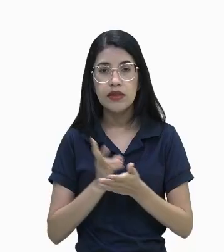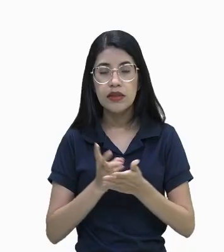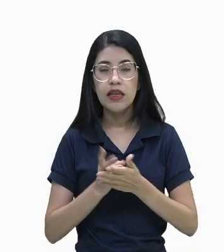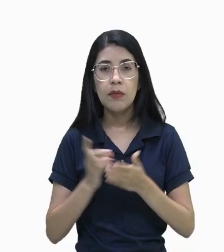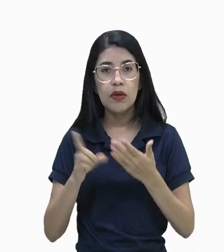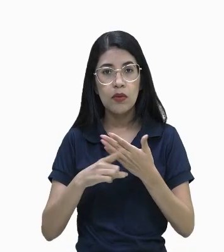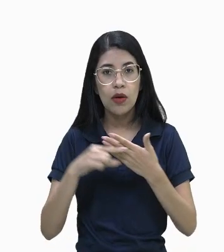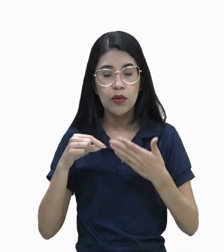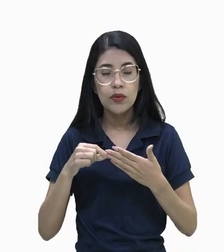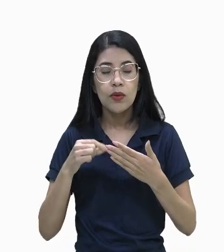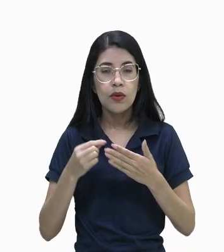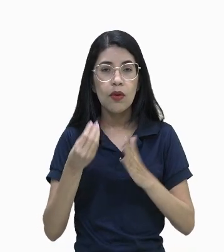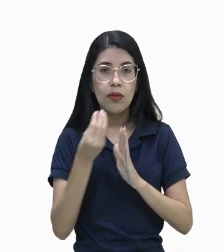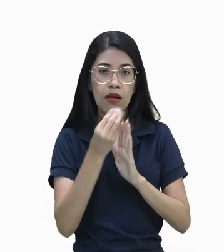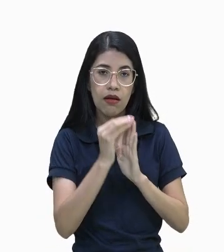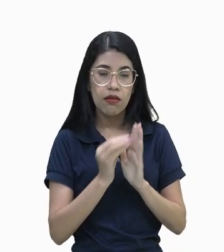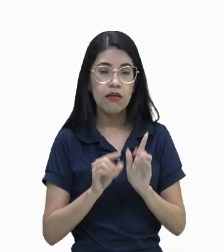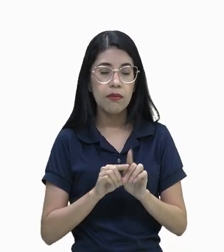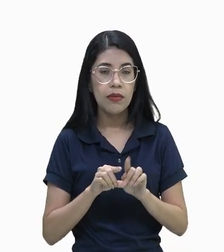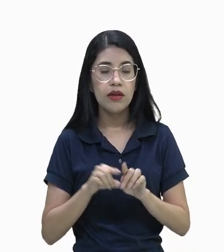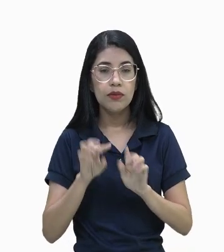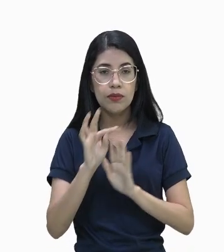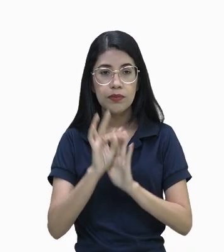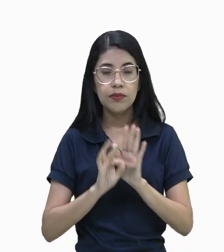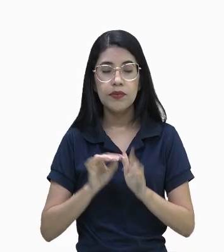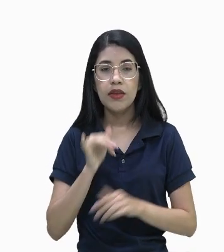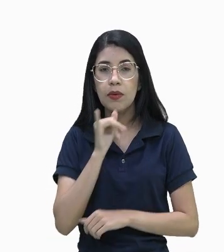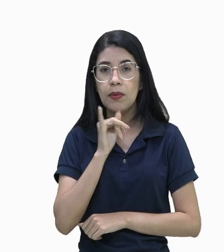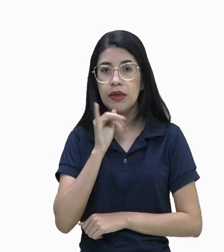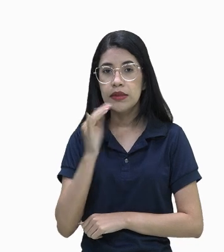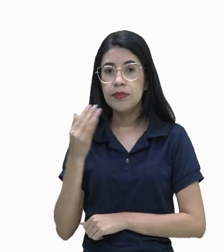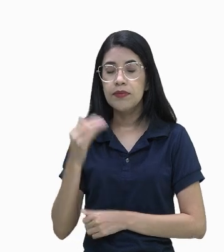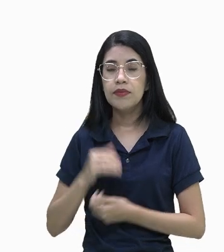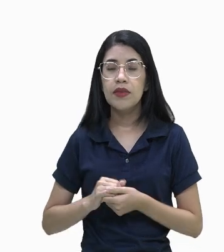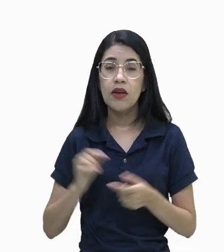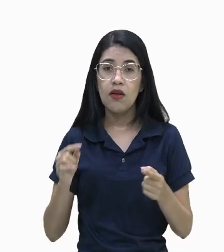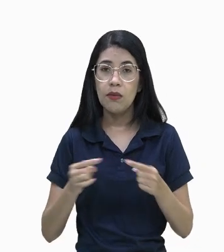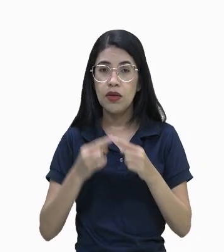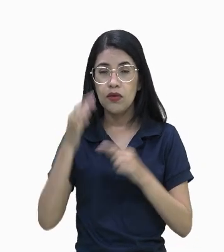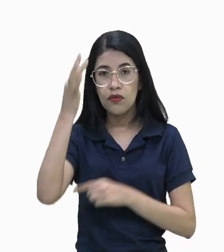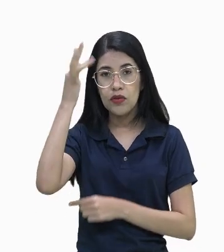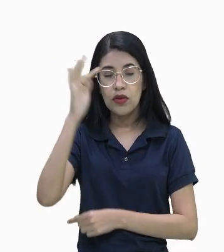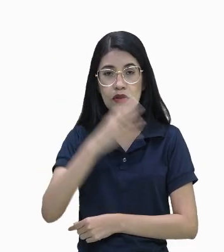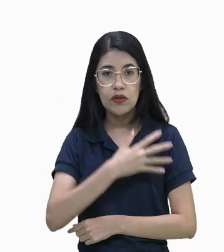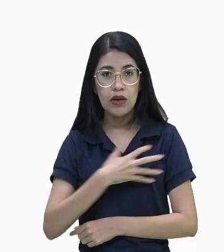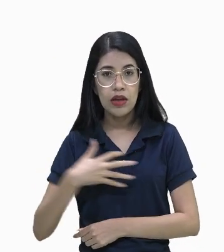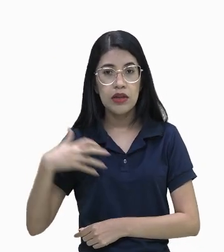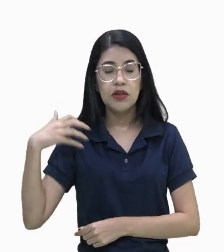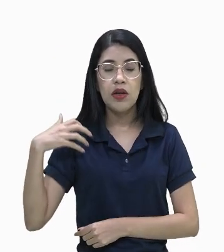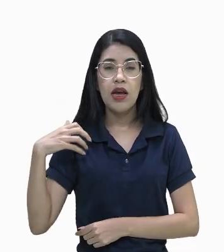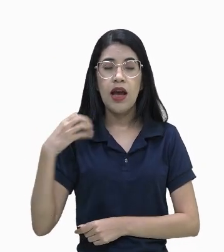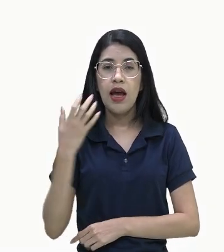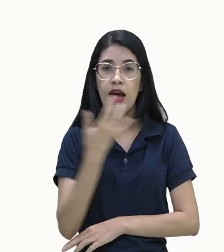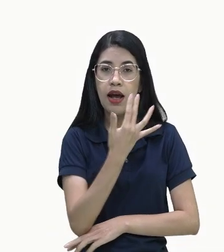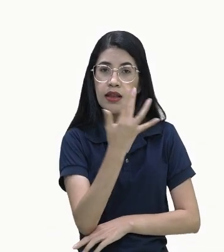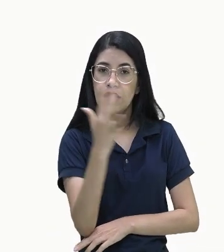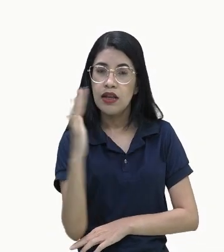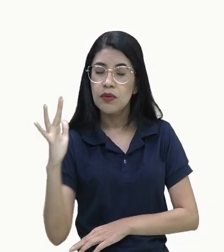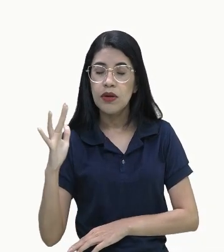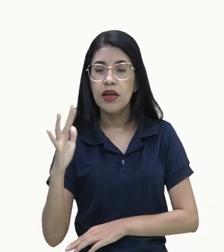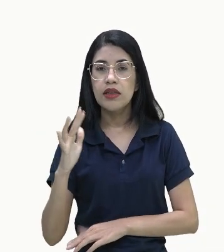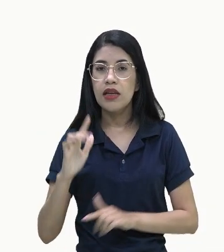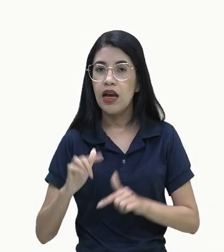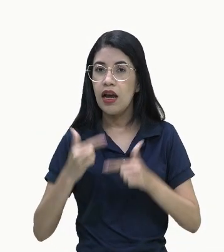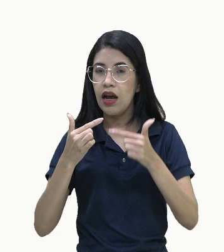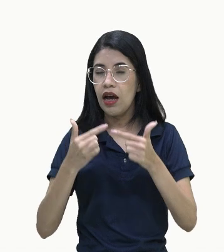certo? Então vamos ao nosso exemplo. Segundo o filósofo grego Aristóteles, a natureza não faz nada em vão.